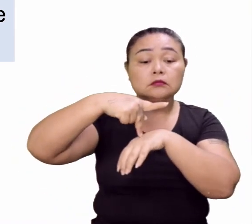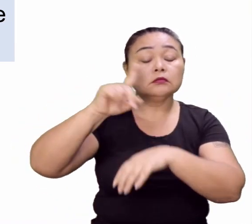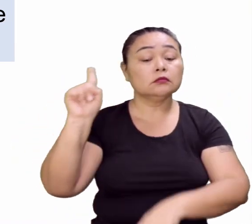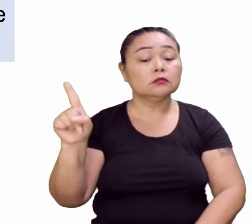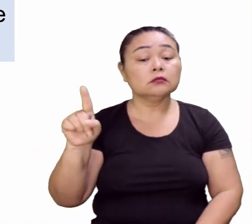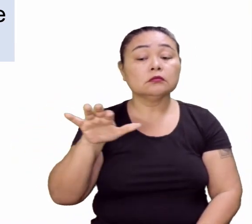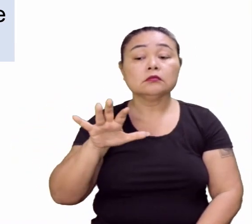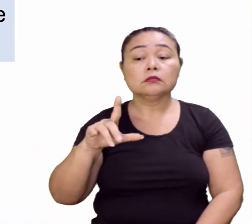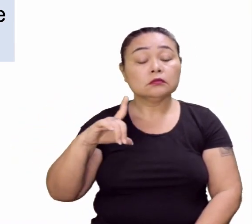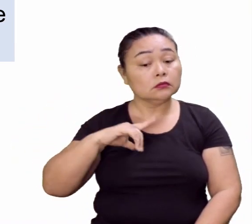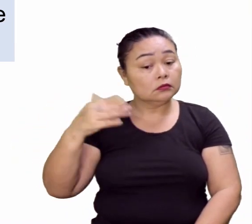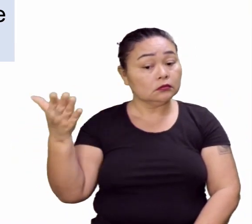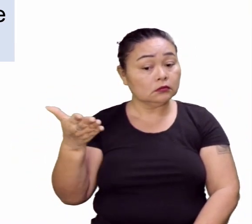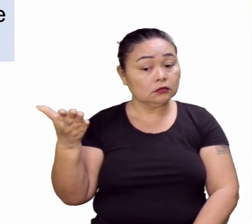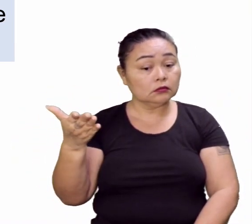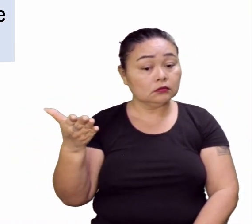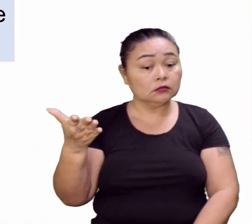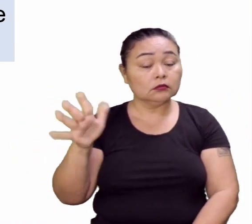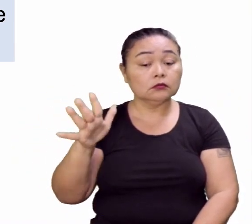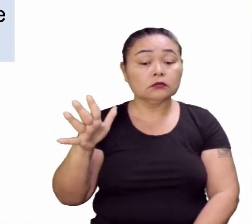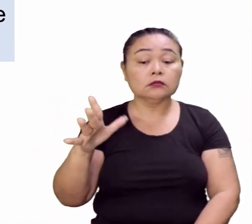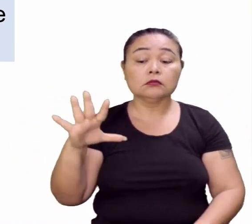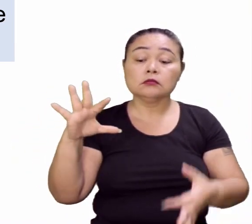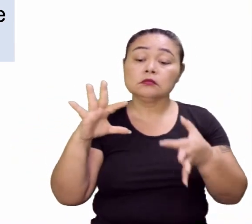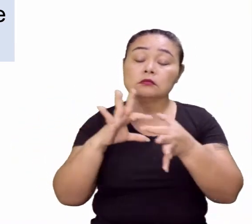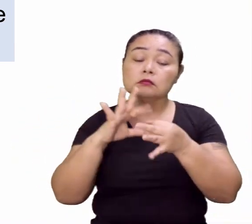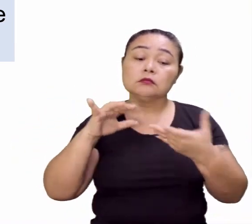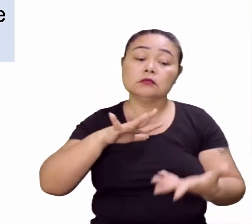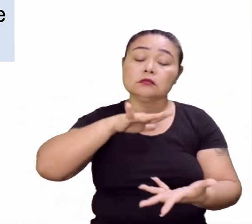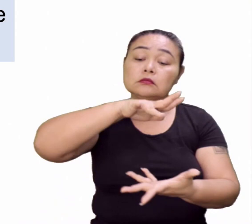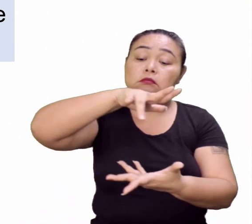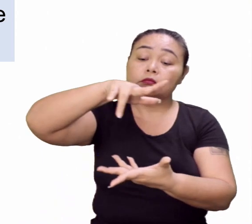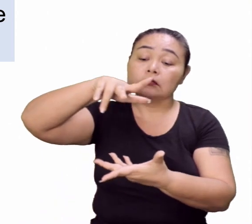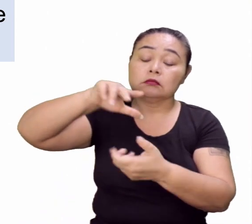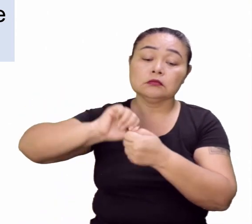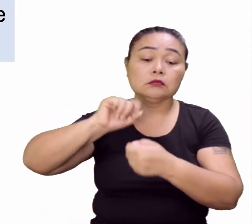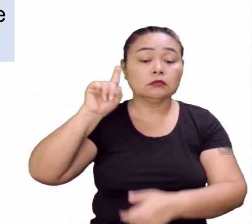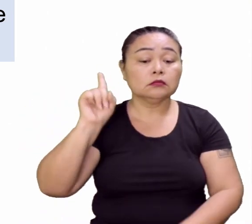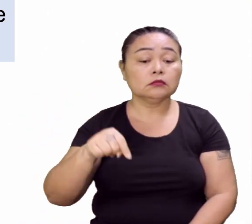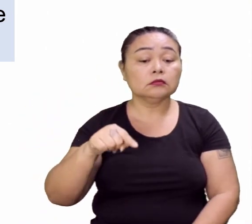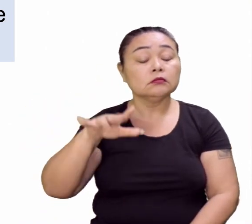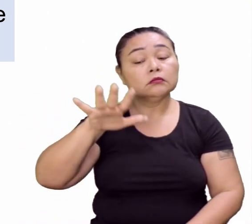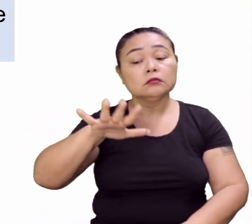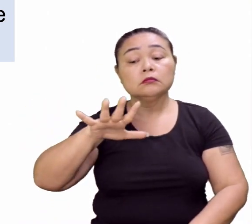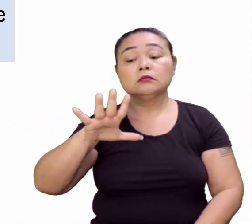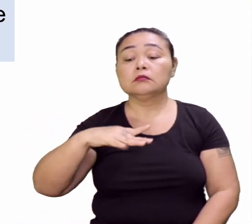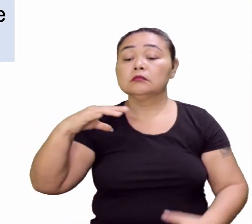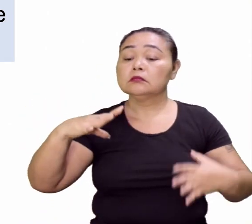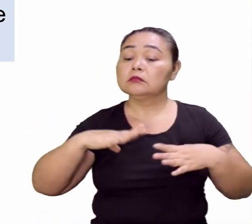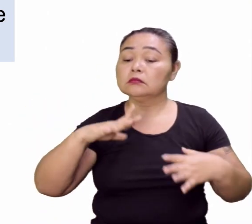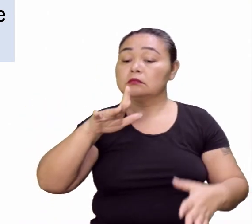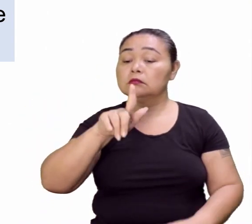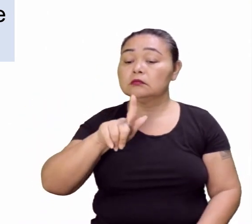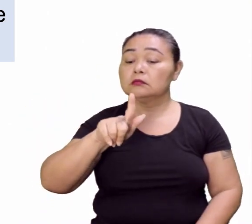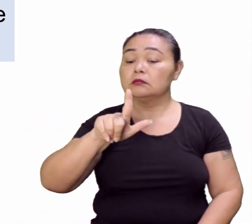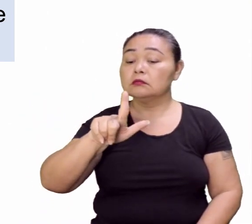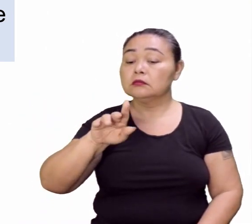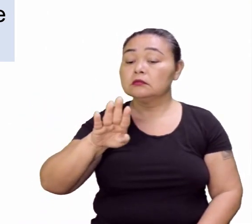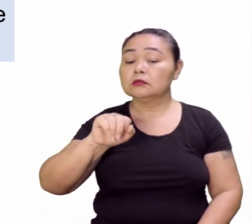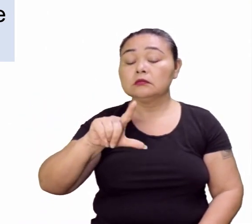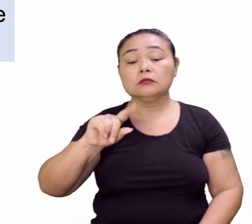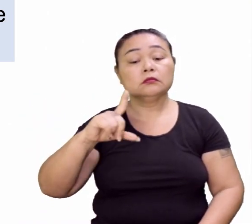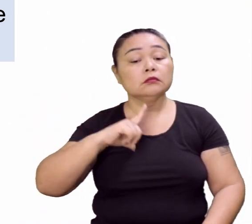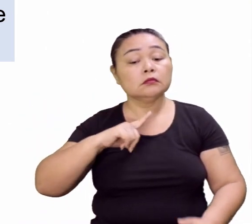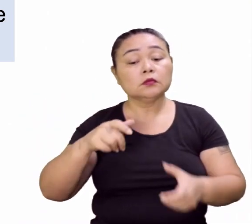internacional. Agora a gente está falando no contexto planetário. Muito bem. É isso, Rogério? As cidades globais. Concentram elevada